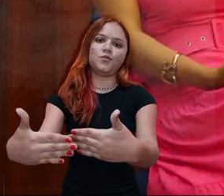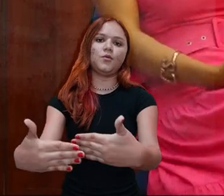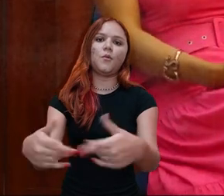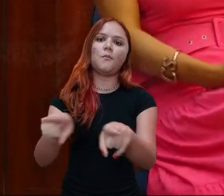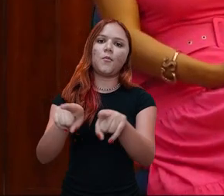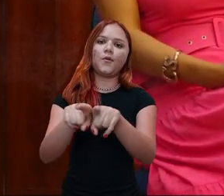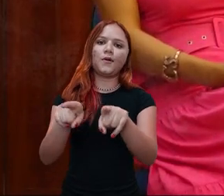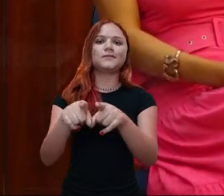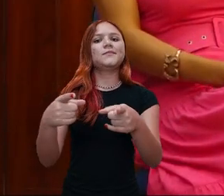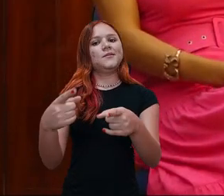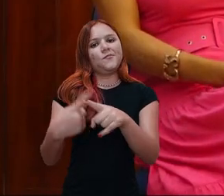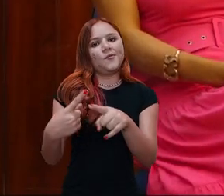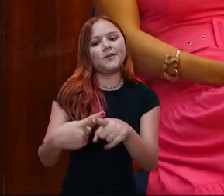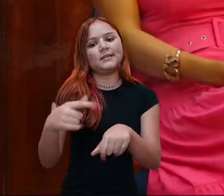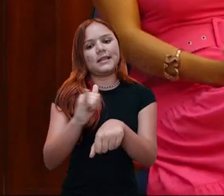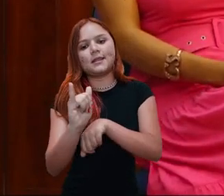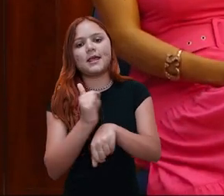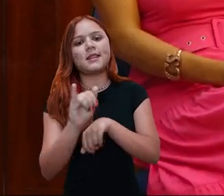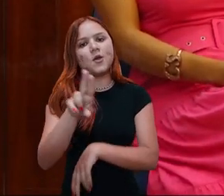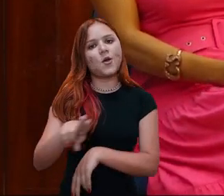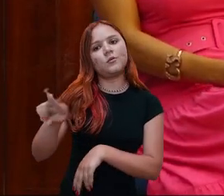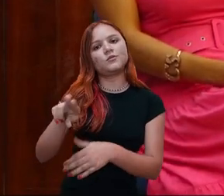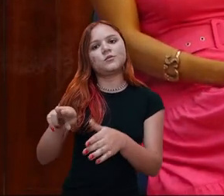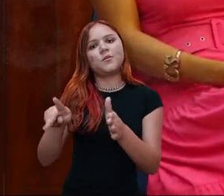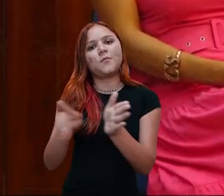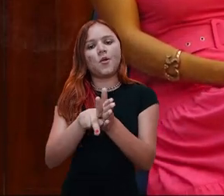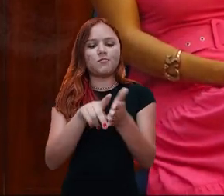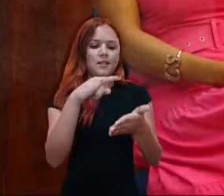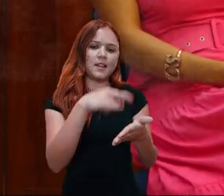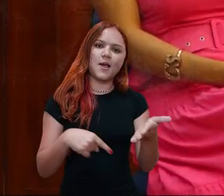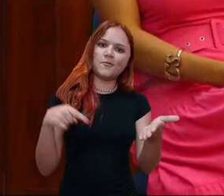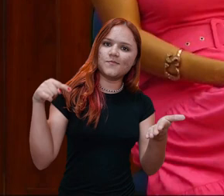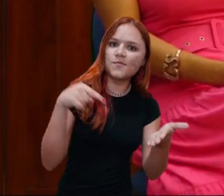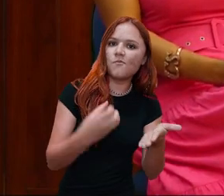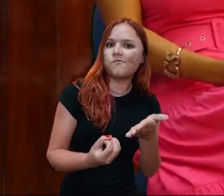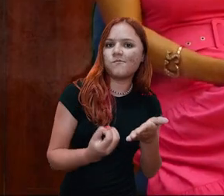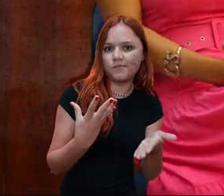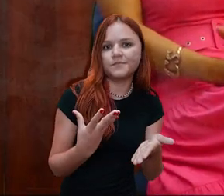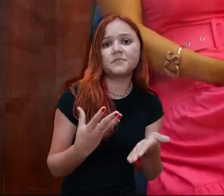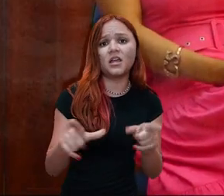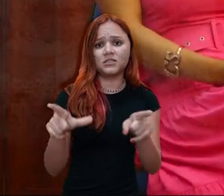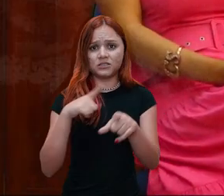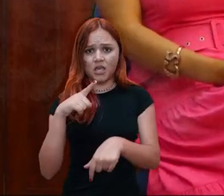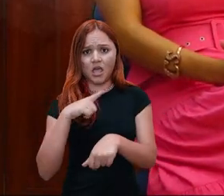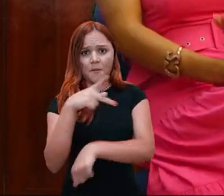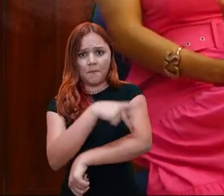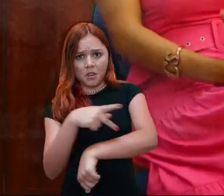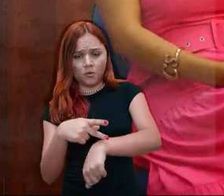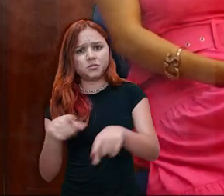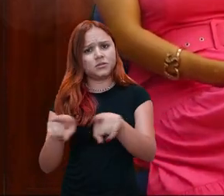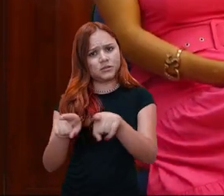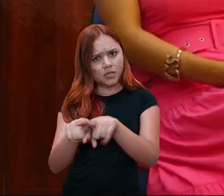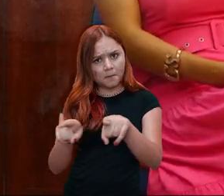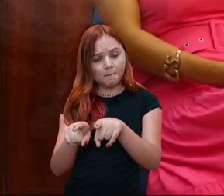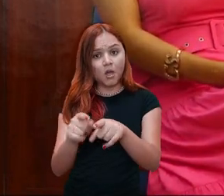adequado. E também não é só a questão da parte pedagógica, nós temos a questão da parte que ele pode adquirir